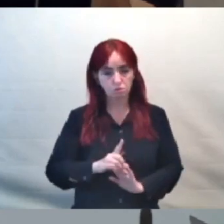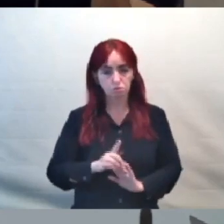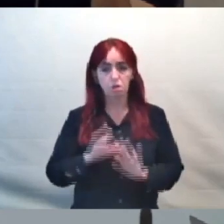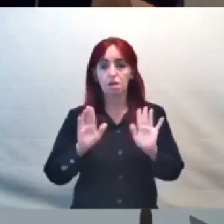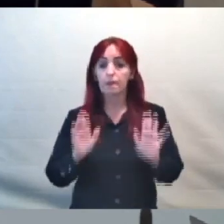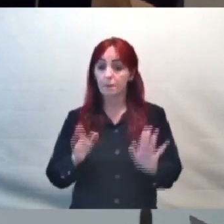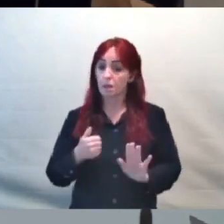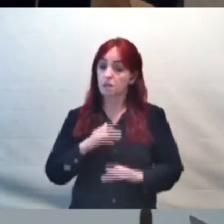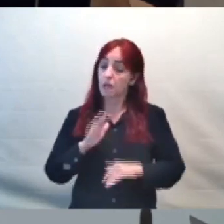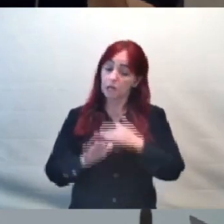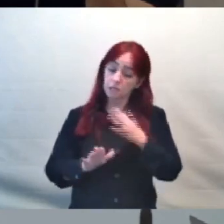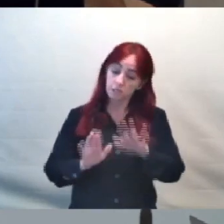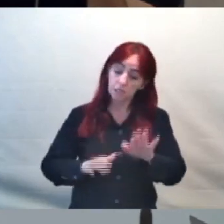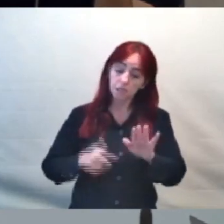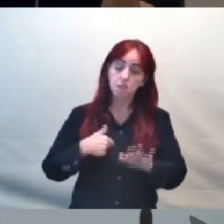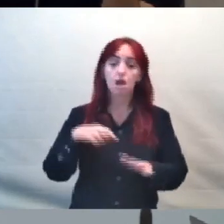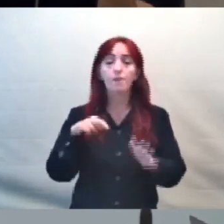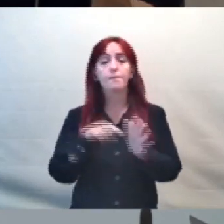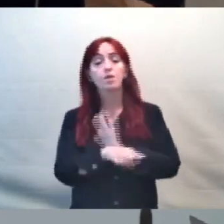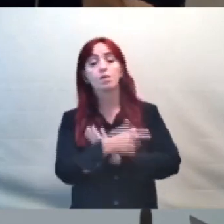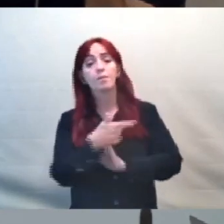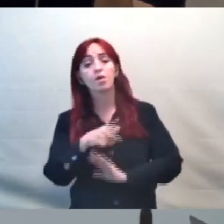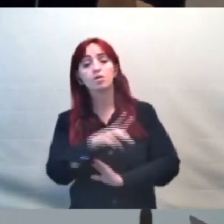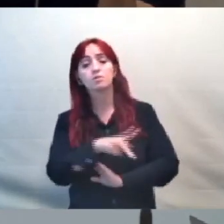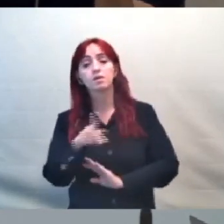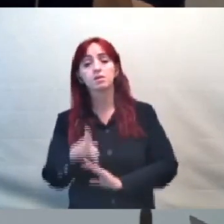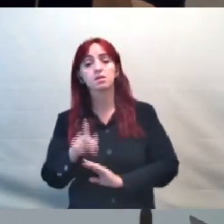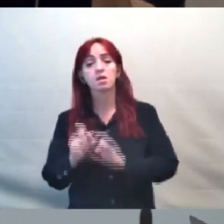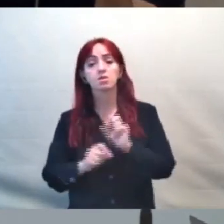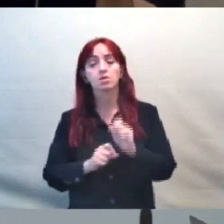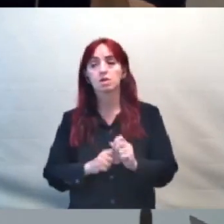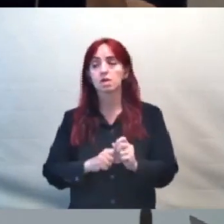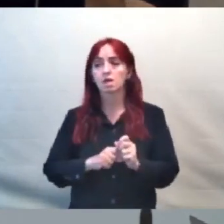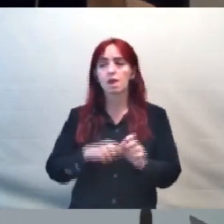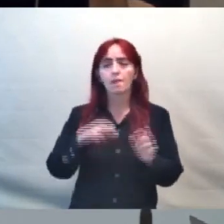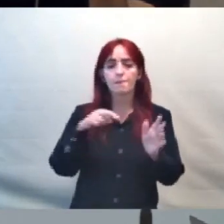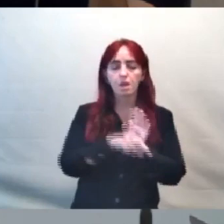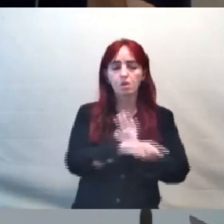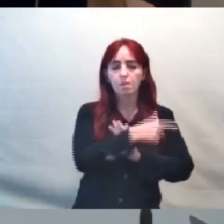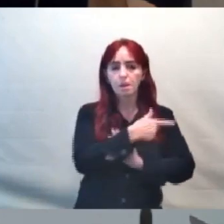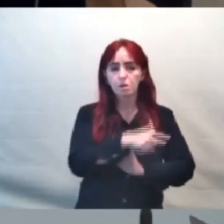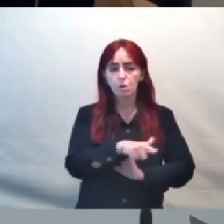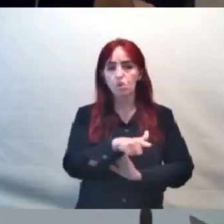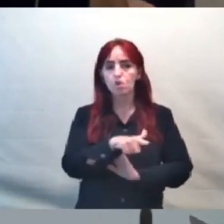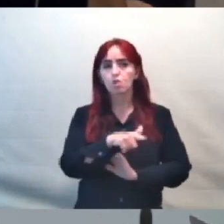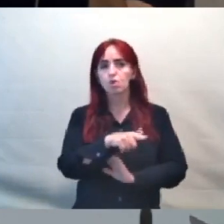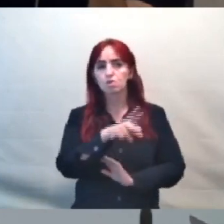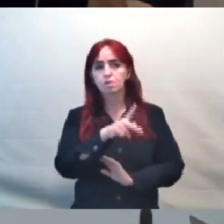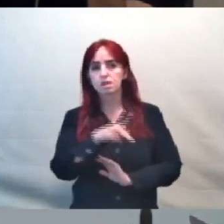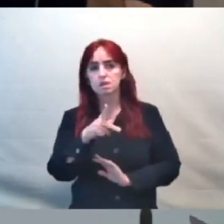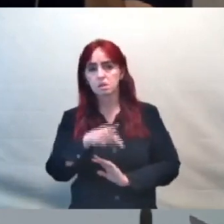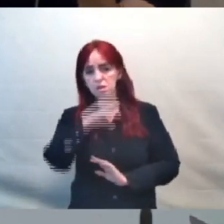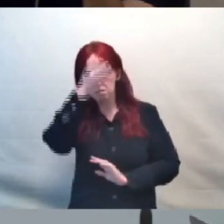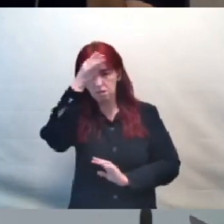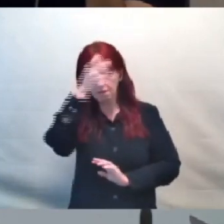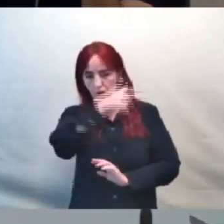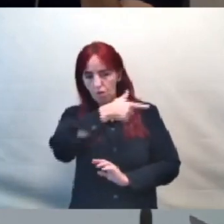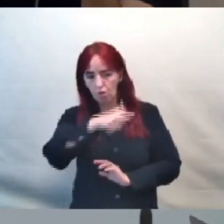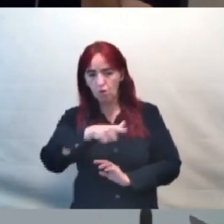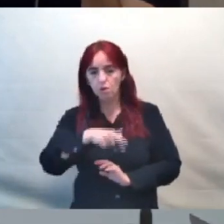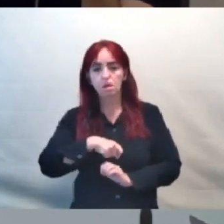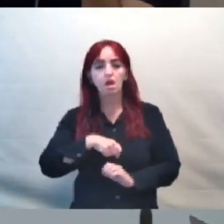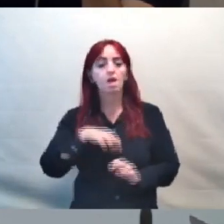outros presidentes de poder, Luíde, presidente de câmaras municipais, da Assembleia, presidente, quantos projetos de lei estão tramitando no